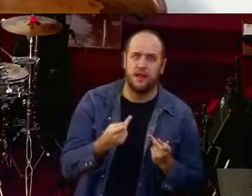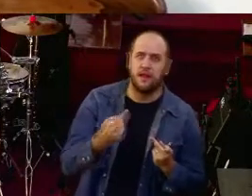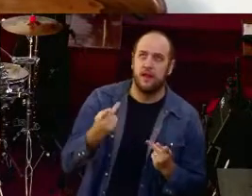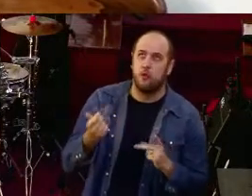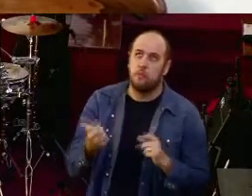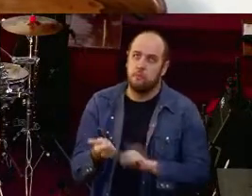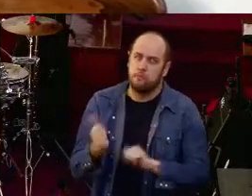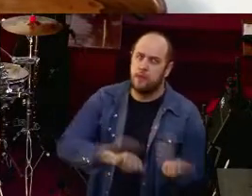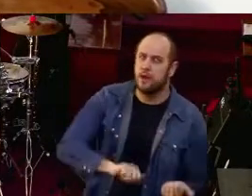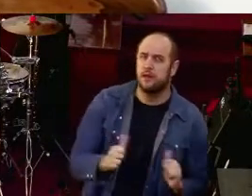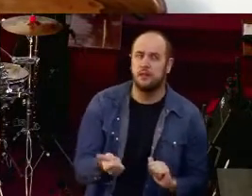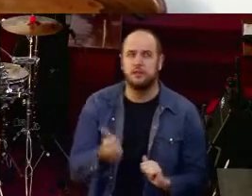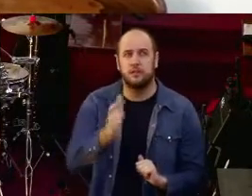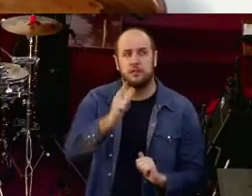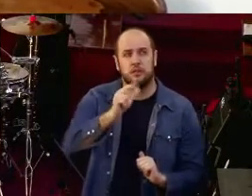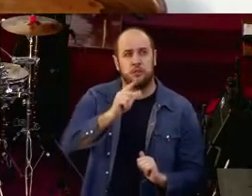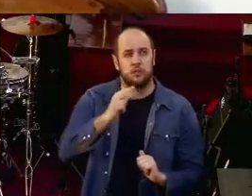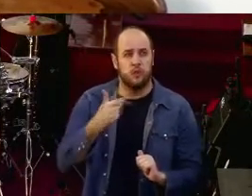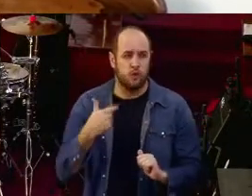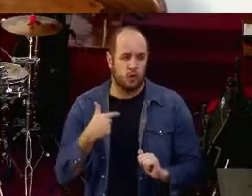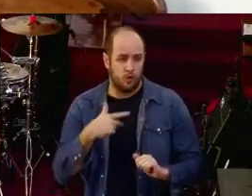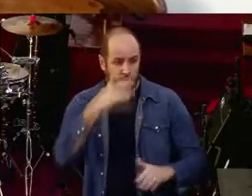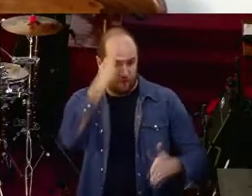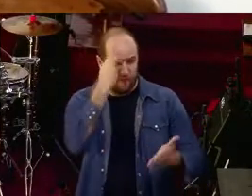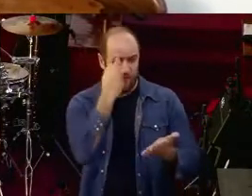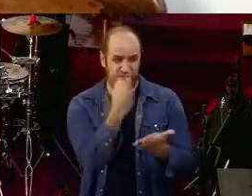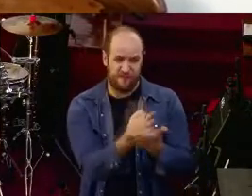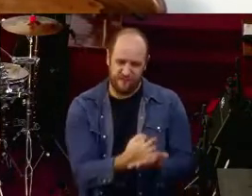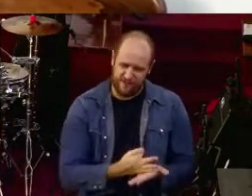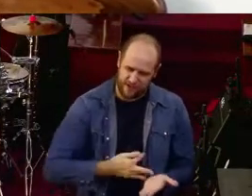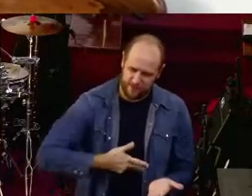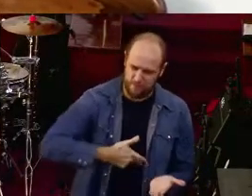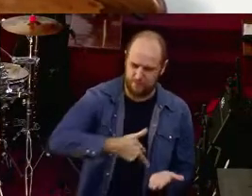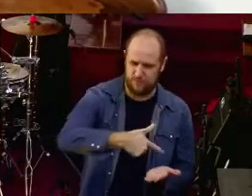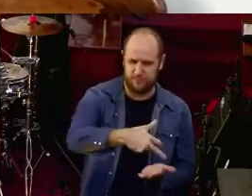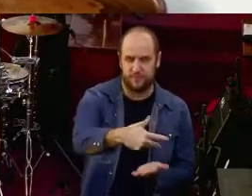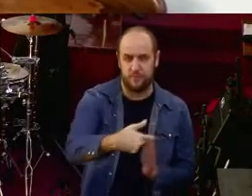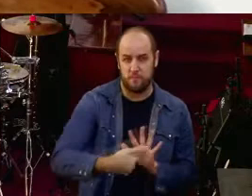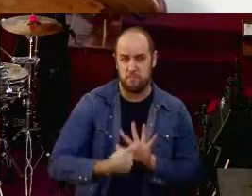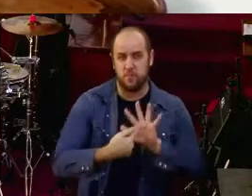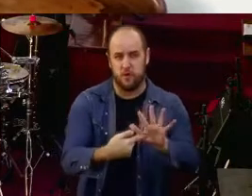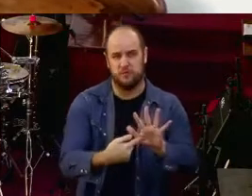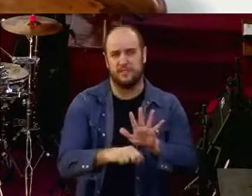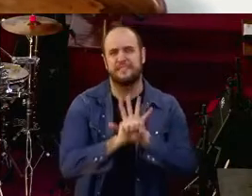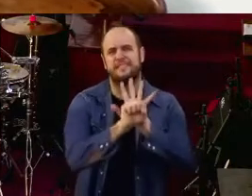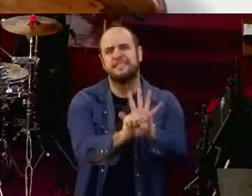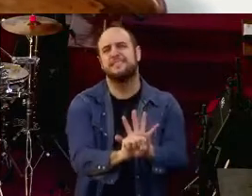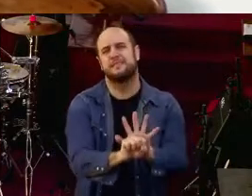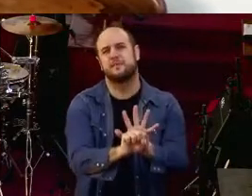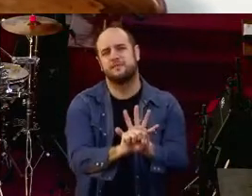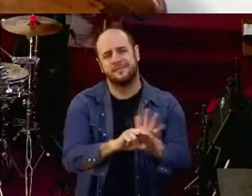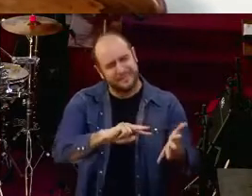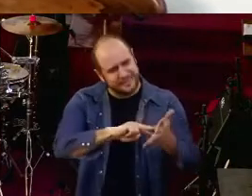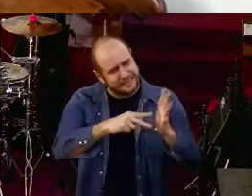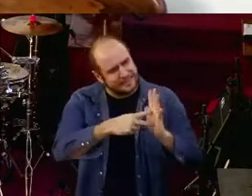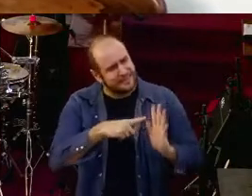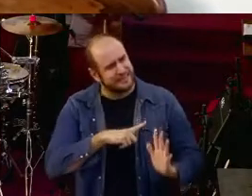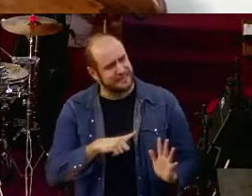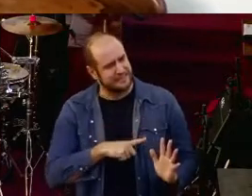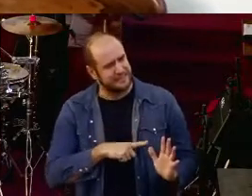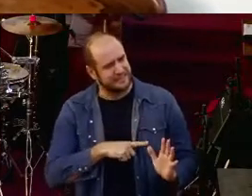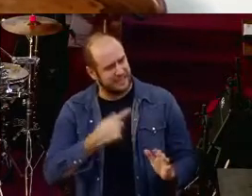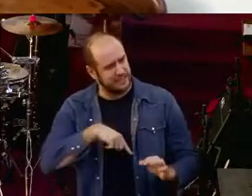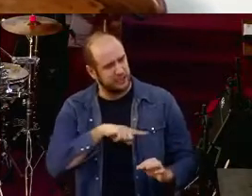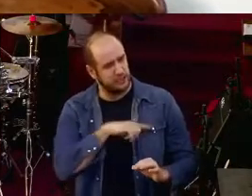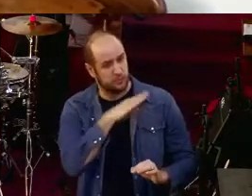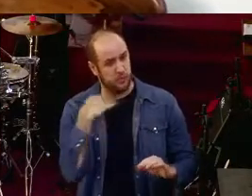à caminhada de fé. É uma evidência que morremos com Jesus e que fomos ressuscitados com Jesus.